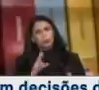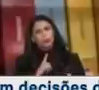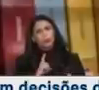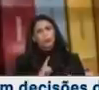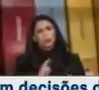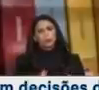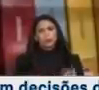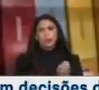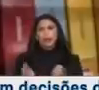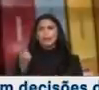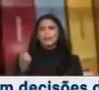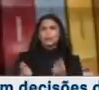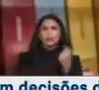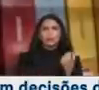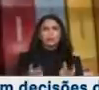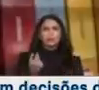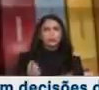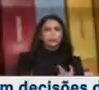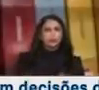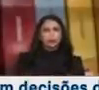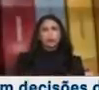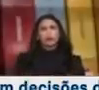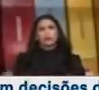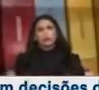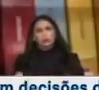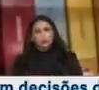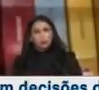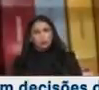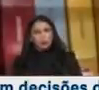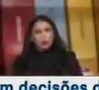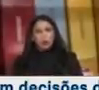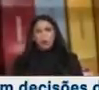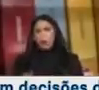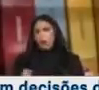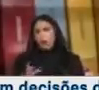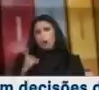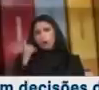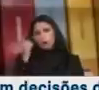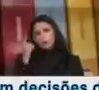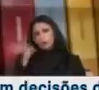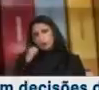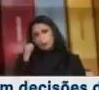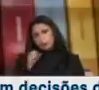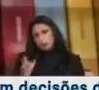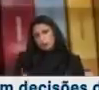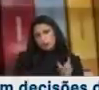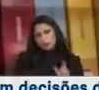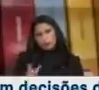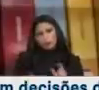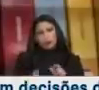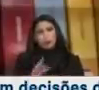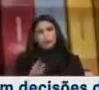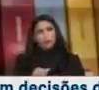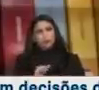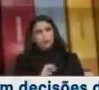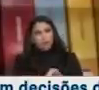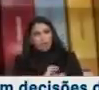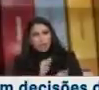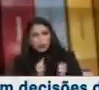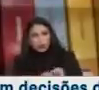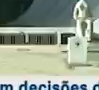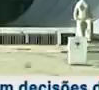indicados por bancadas ou parlamentares individualizados quando não limitados a correções e ajustes técnicos